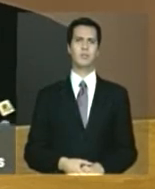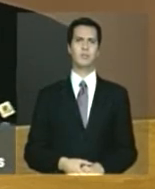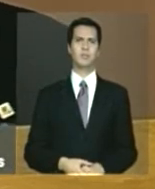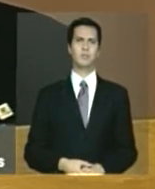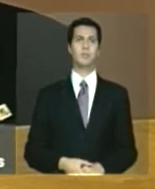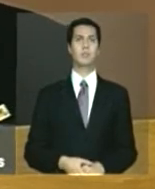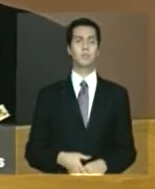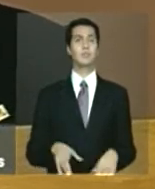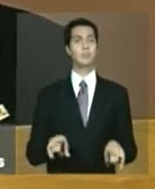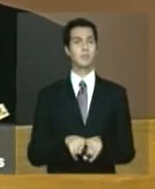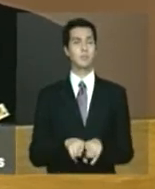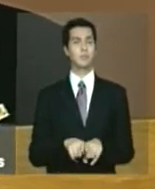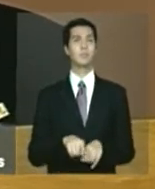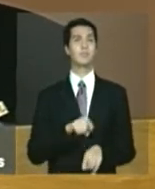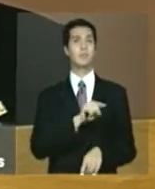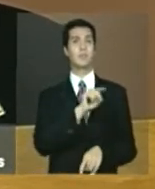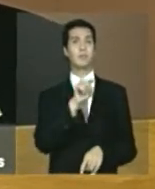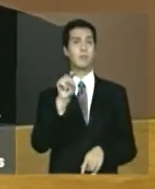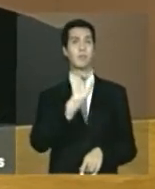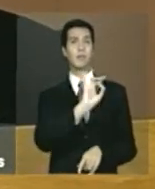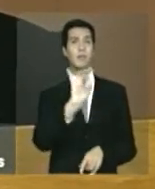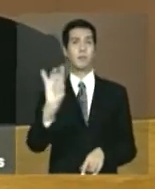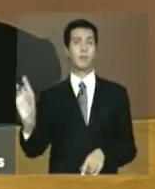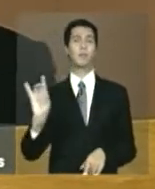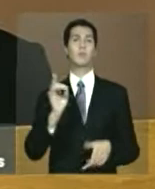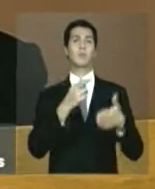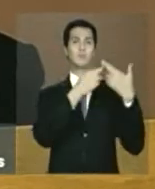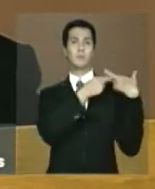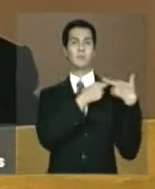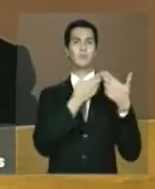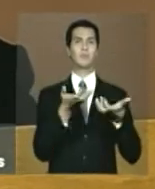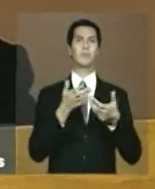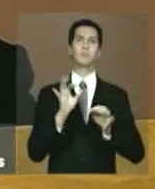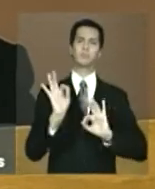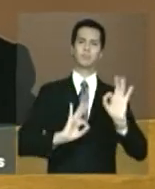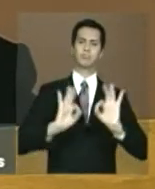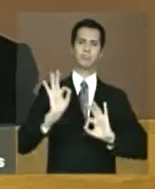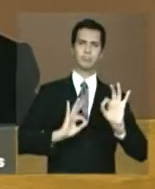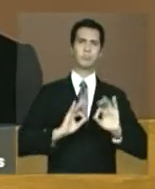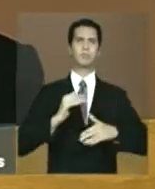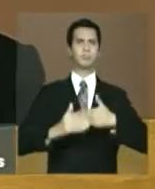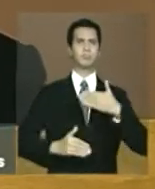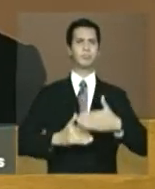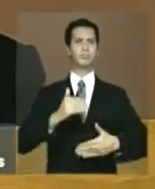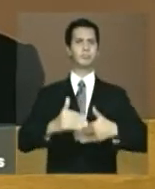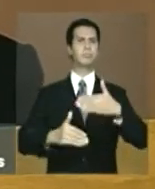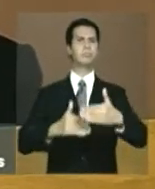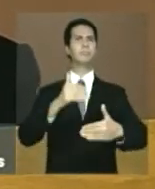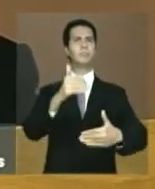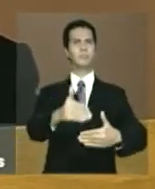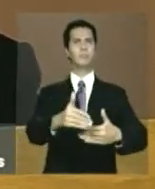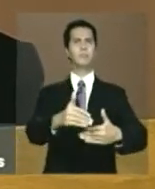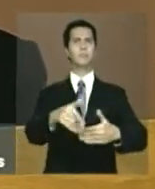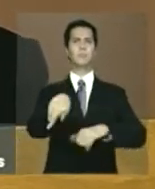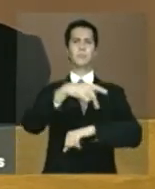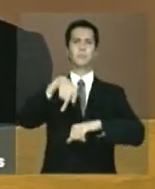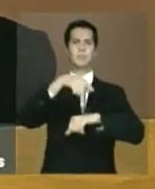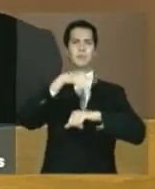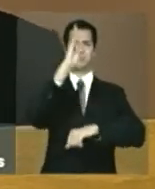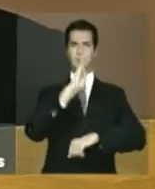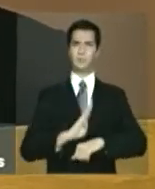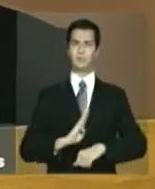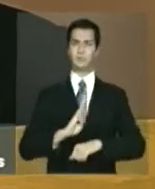sua responsabilidade contribuir para construção cada vez mais cada dia mais de um país mais